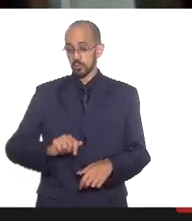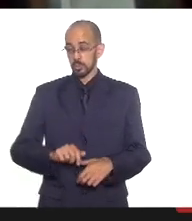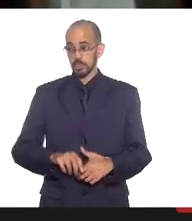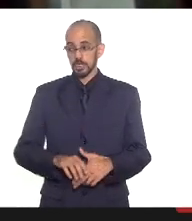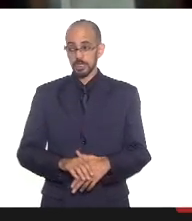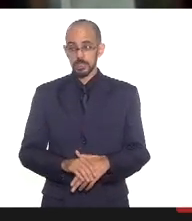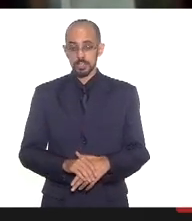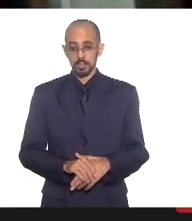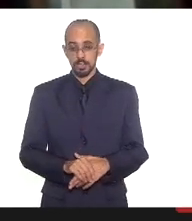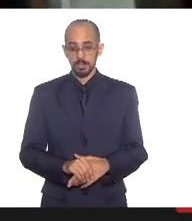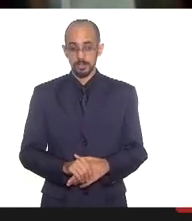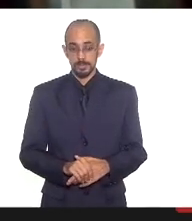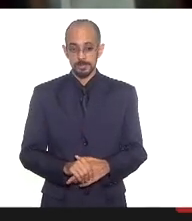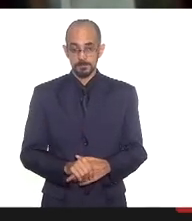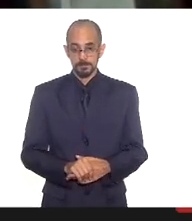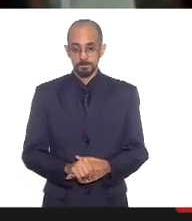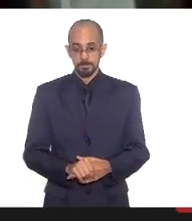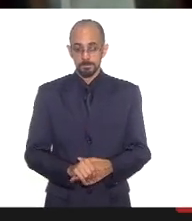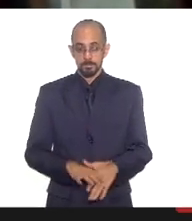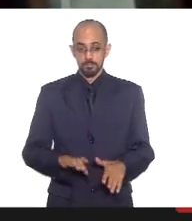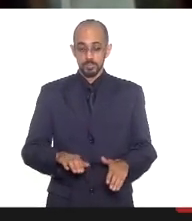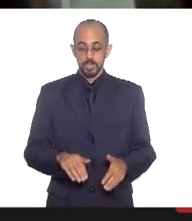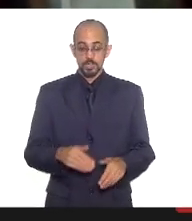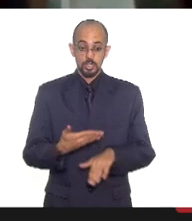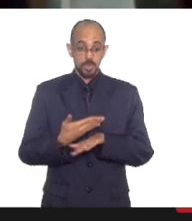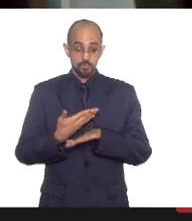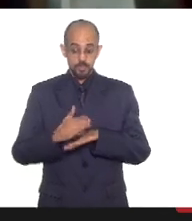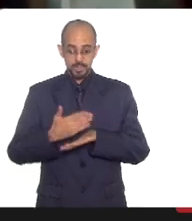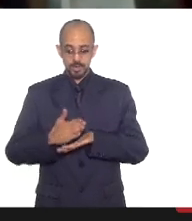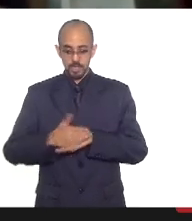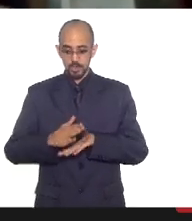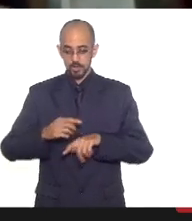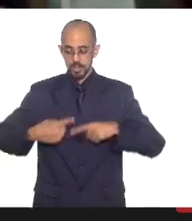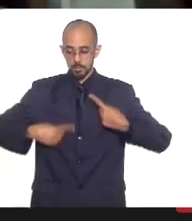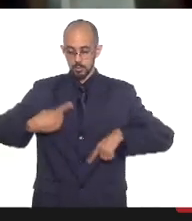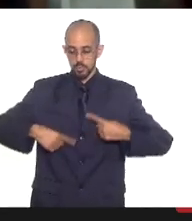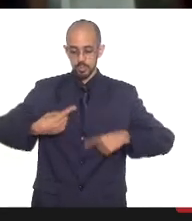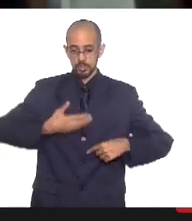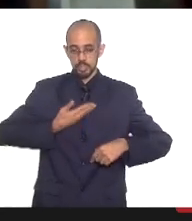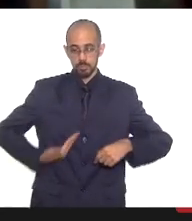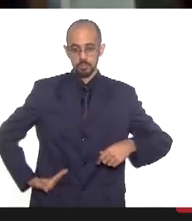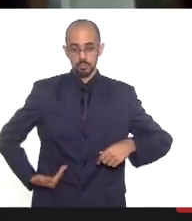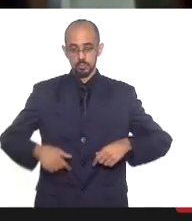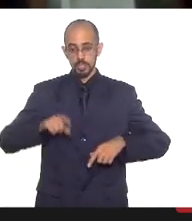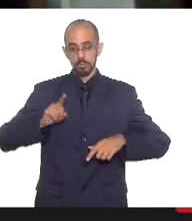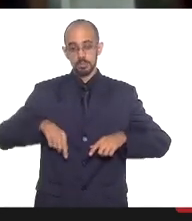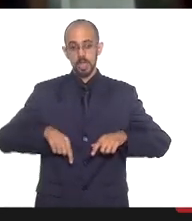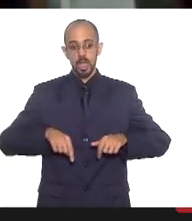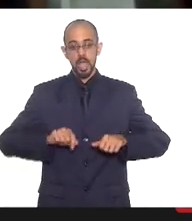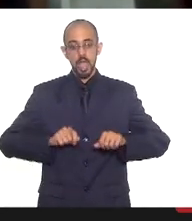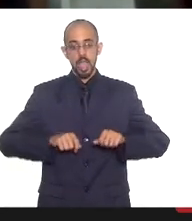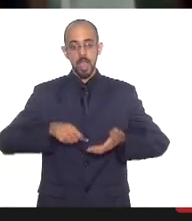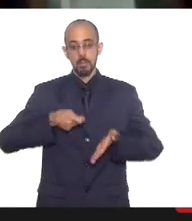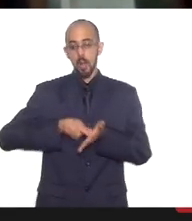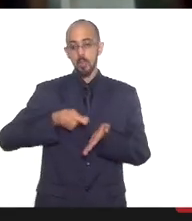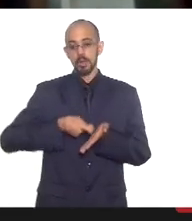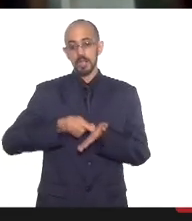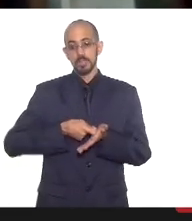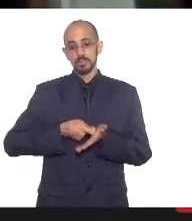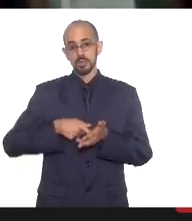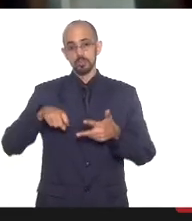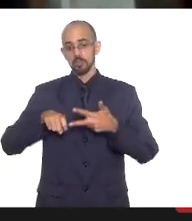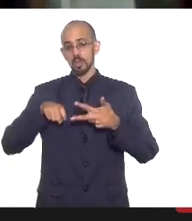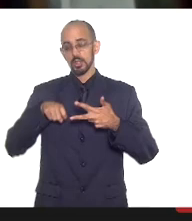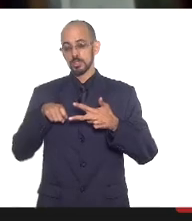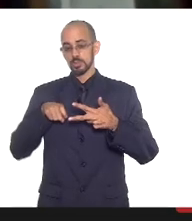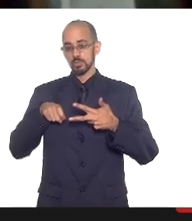tá executando essa política pública não está executando que a Secretaria de Estado eu poder executivo